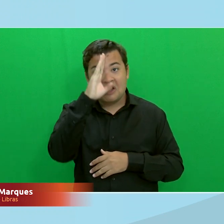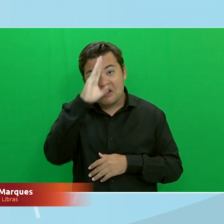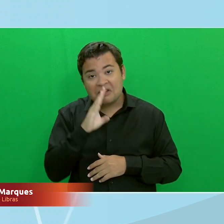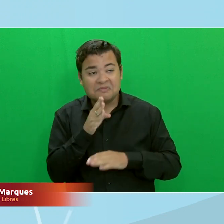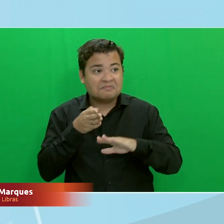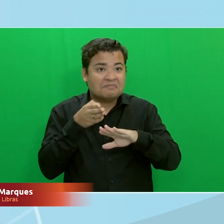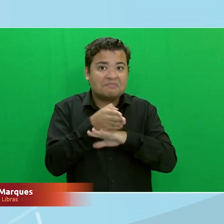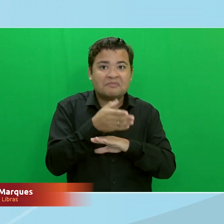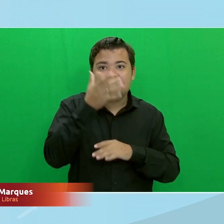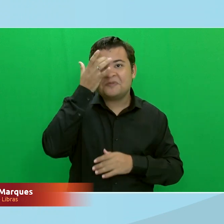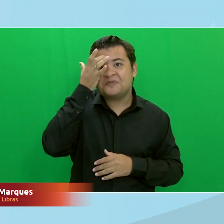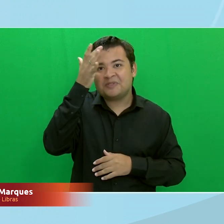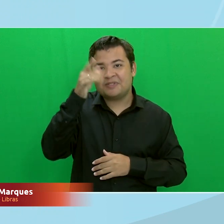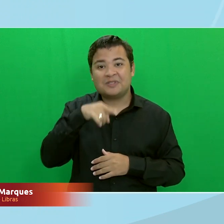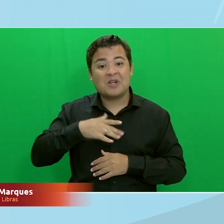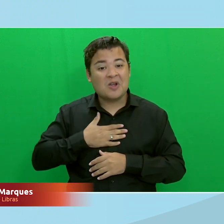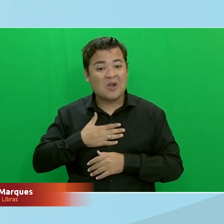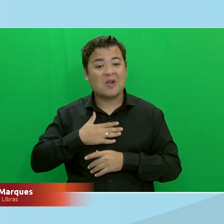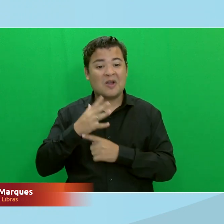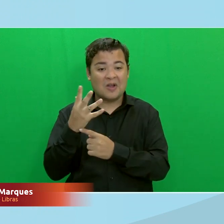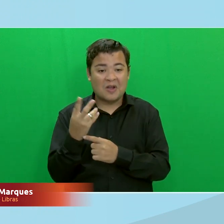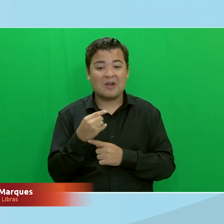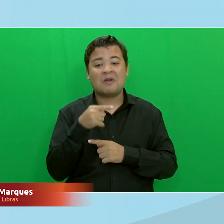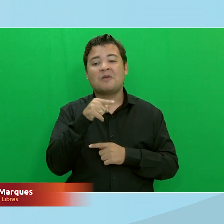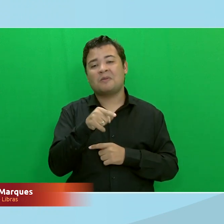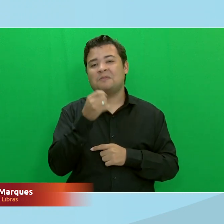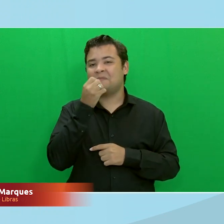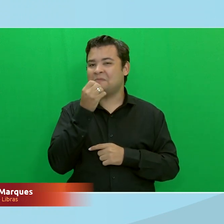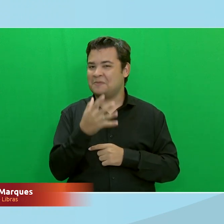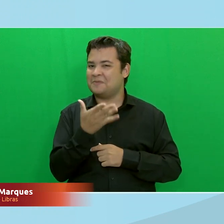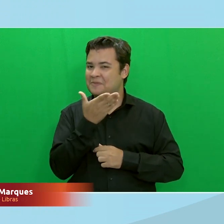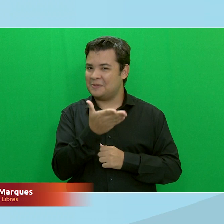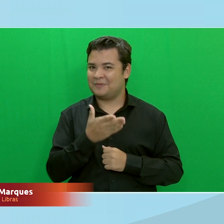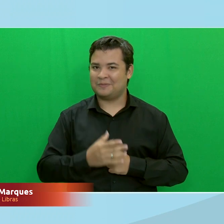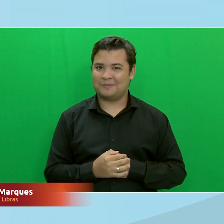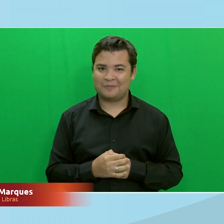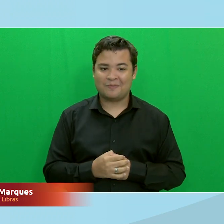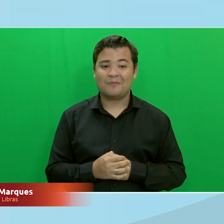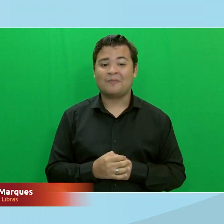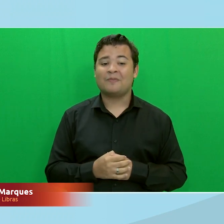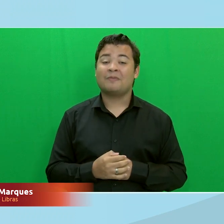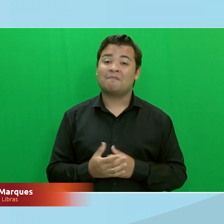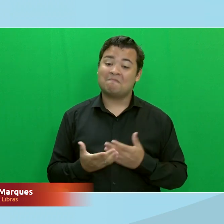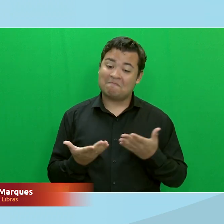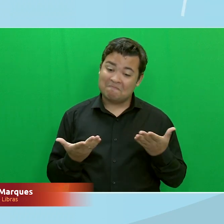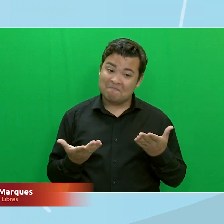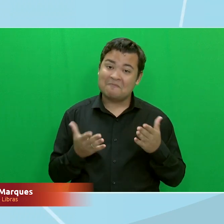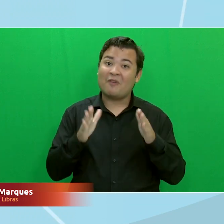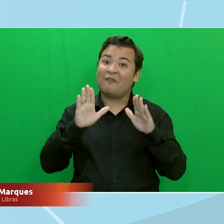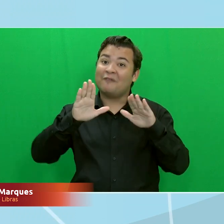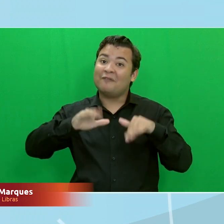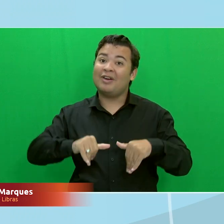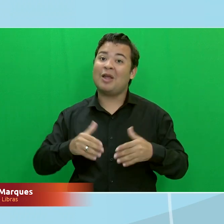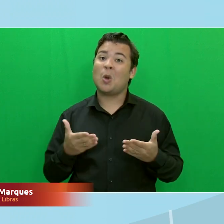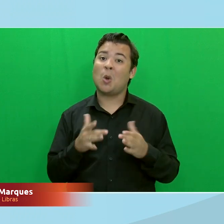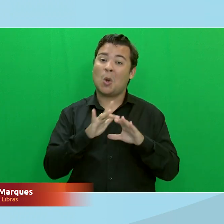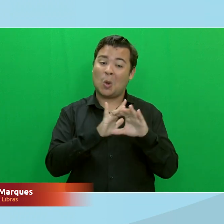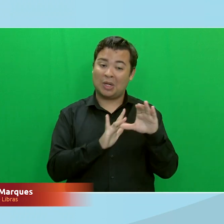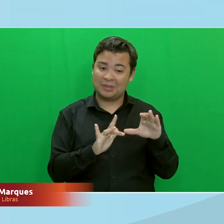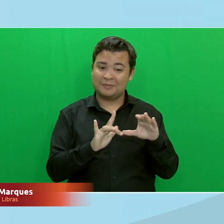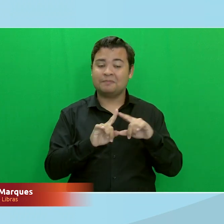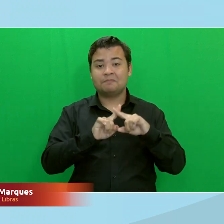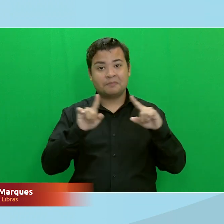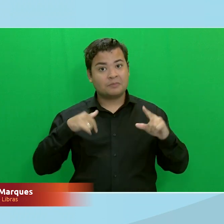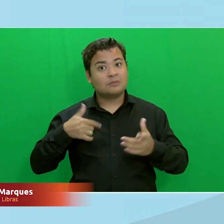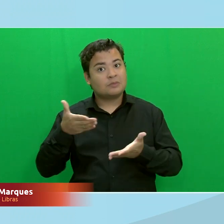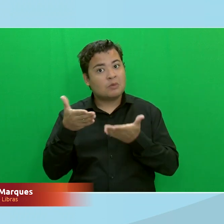de chegar, viu? Para quem gosta de artes, mão na roda. E é assim que eu me despeço do nosso programa de hoje. Te convido a